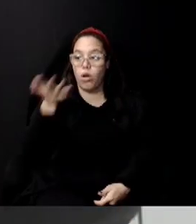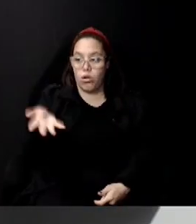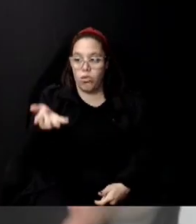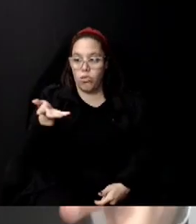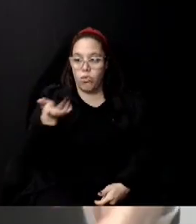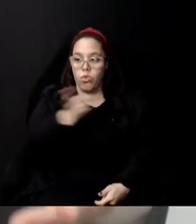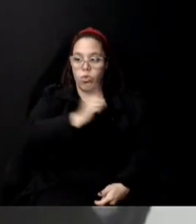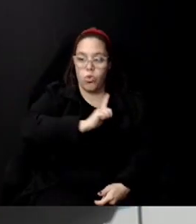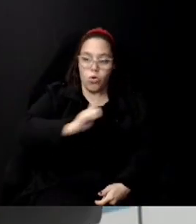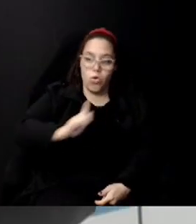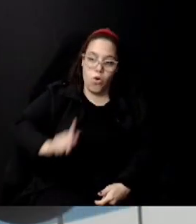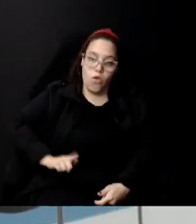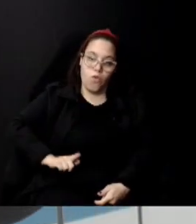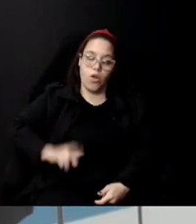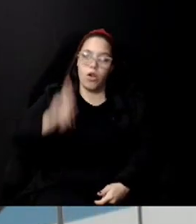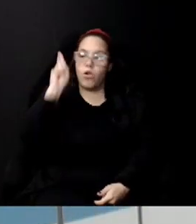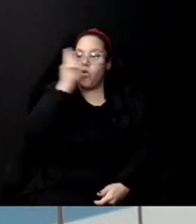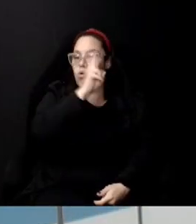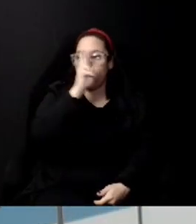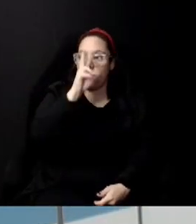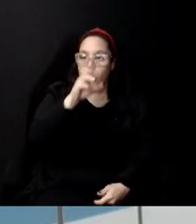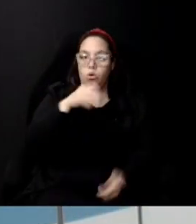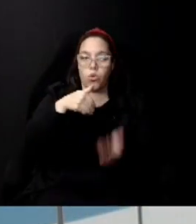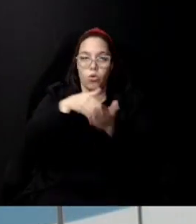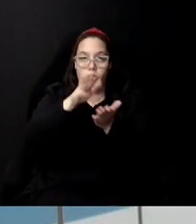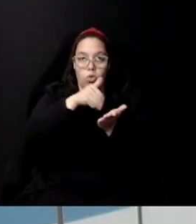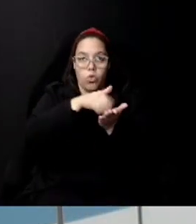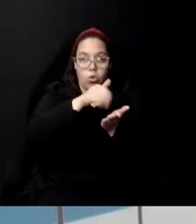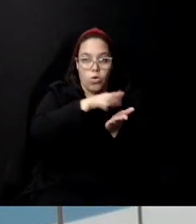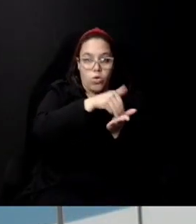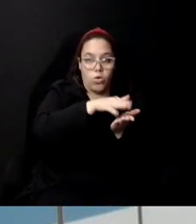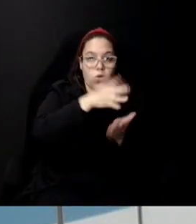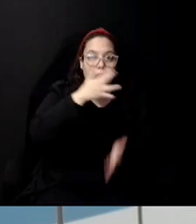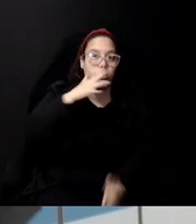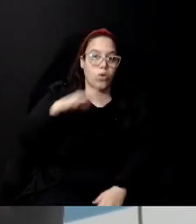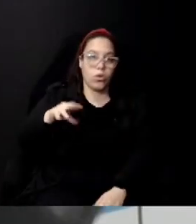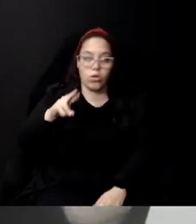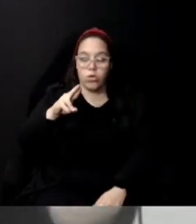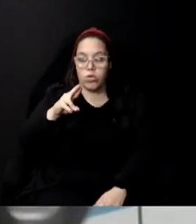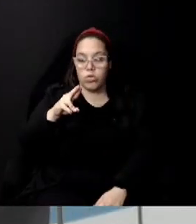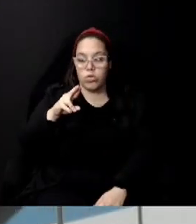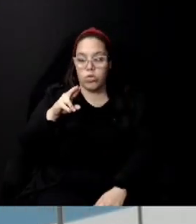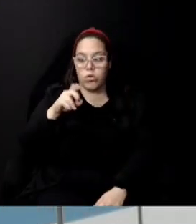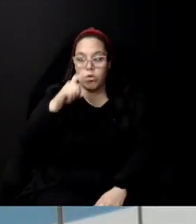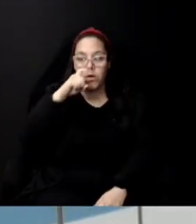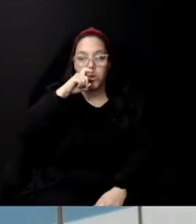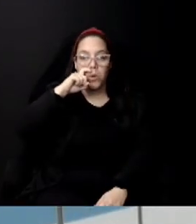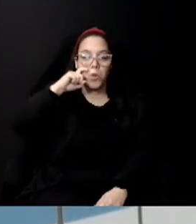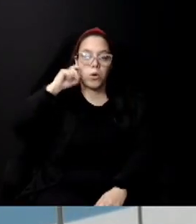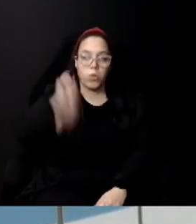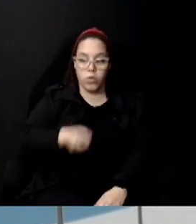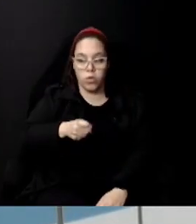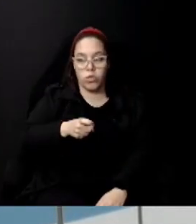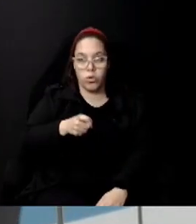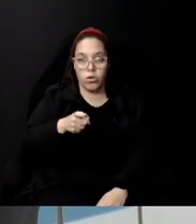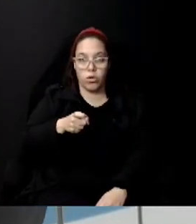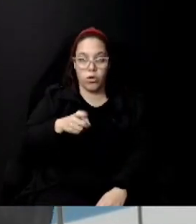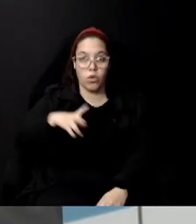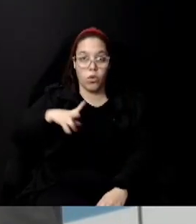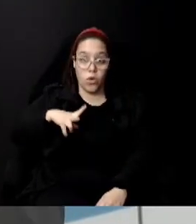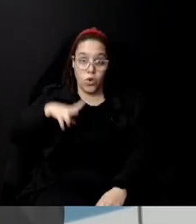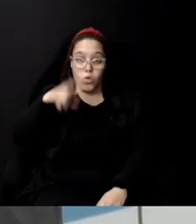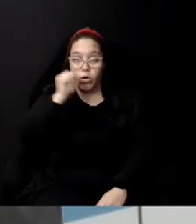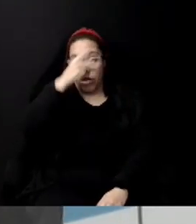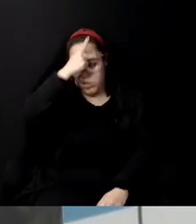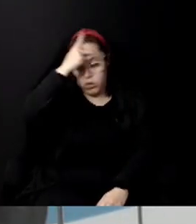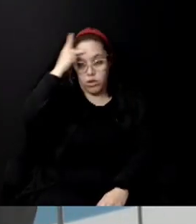Rússia retirou pessoas da Ucrânia, crianças da Ucrânia, e levou para a Rússia, então isso é um deslocamento forçado de pessoas, e o